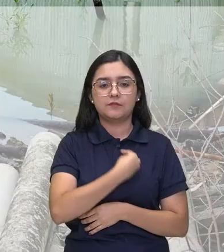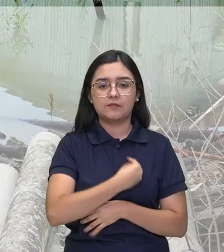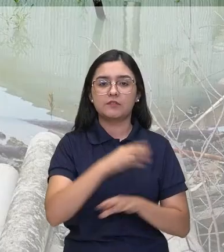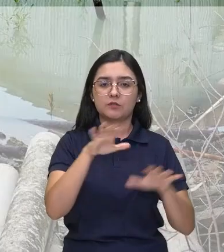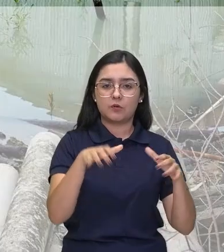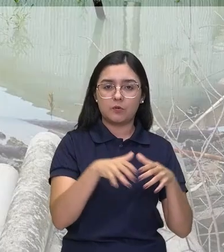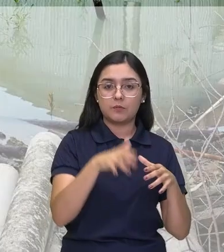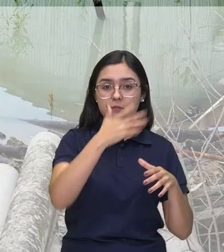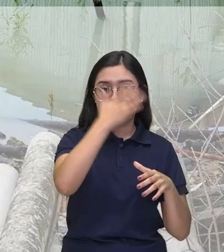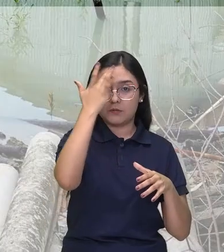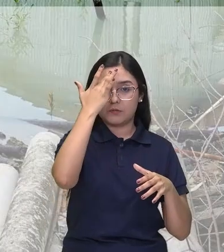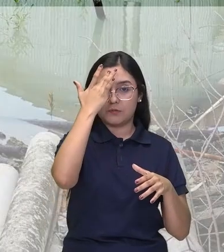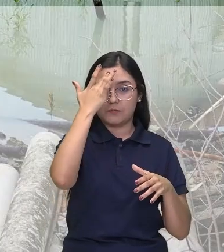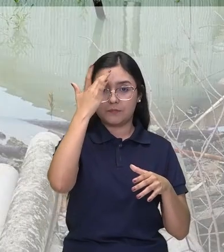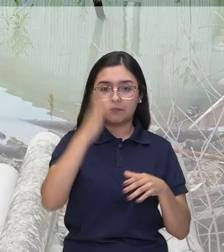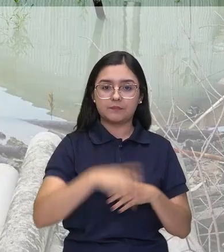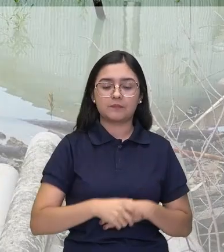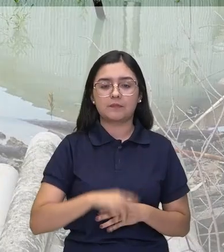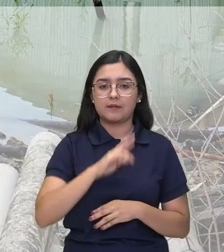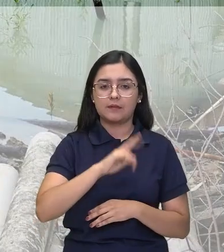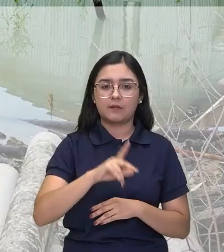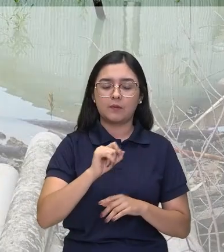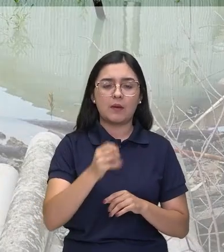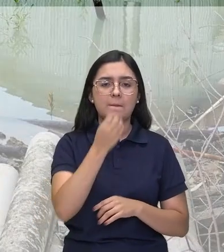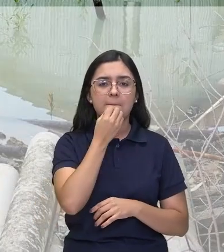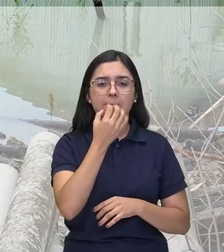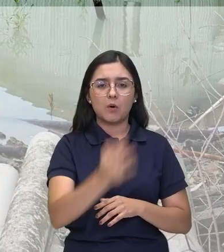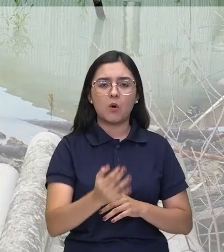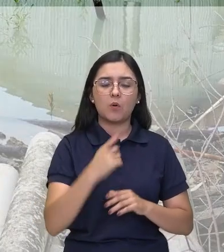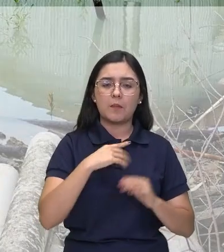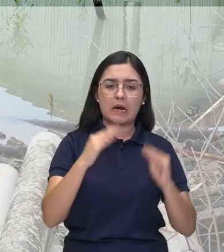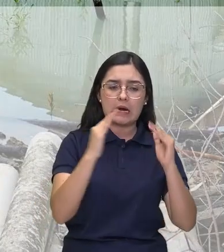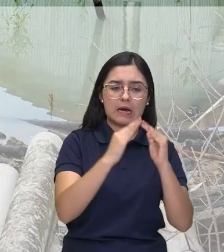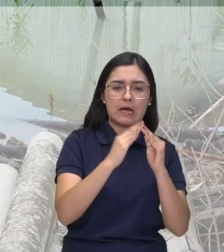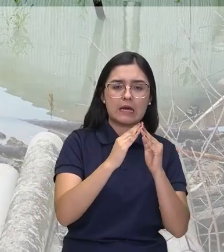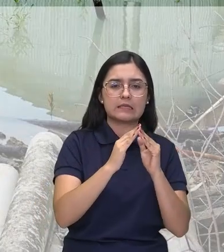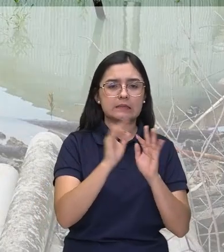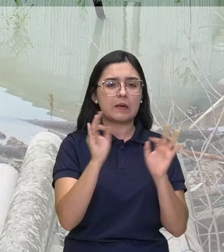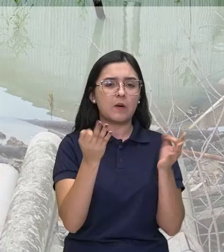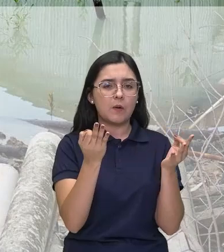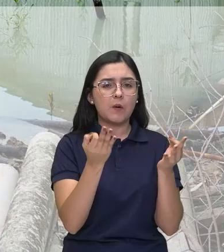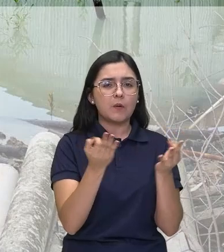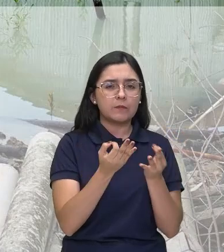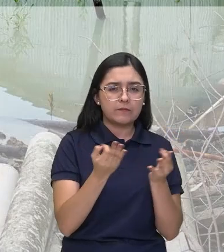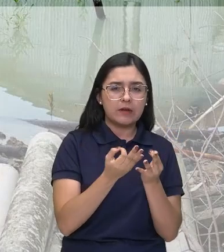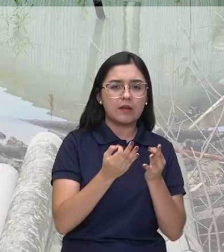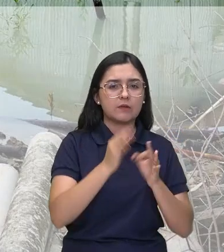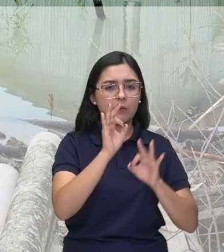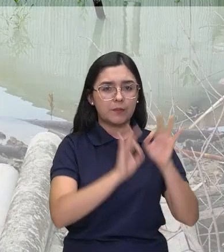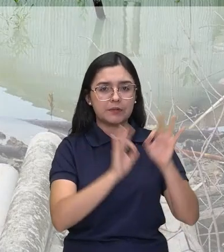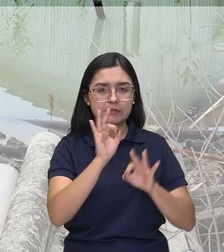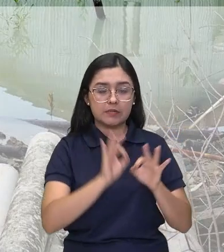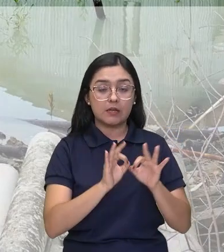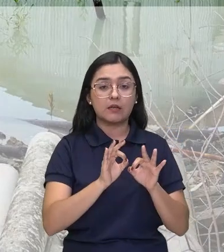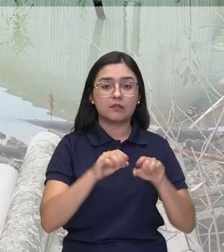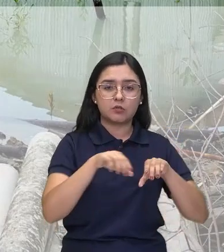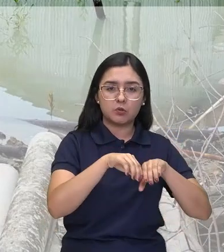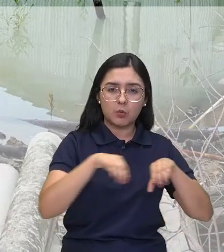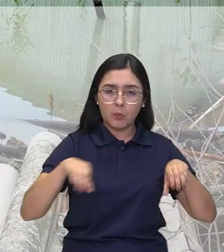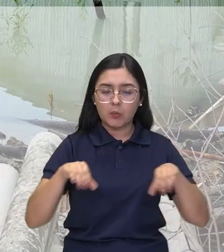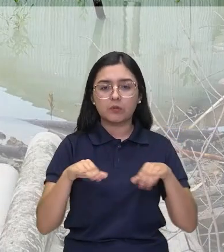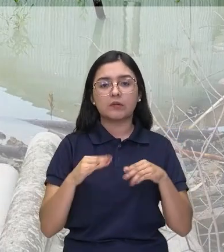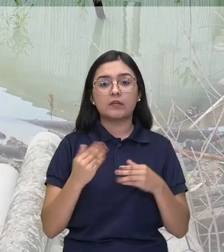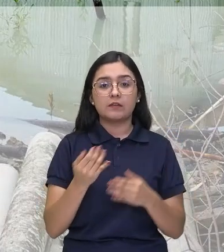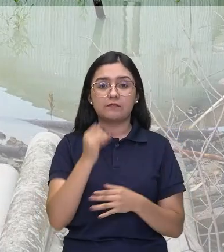pessoas, nunca é daquele jeito bonitinho, com as casas arrumadas, tudo certinho, organizado, esgoto. Tem gente que,